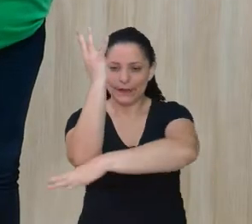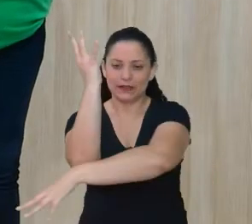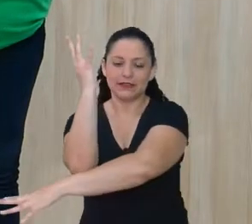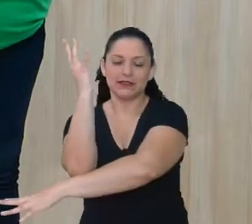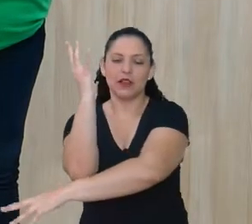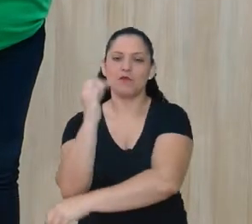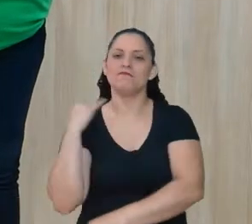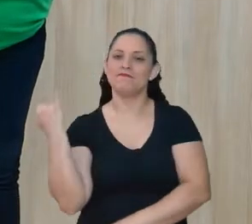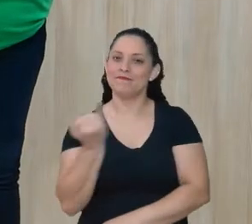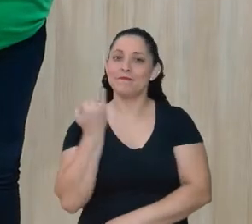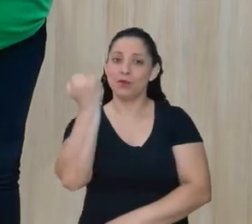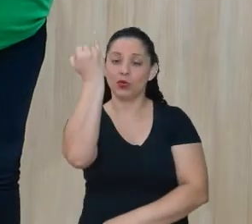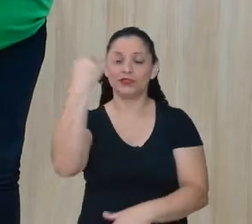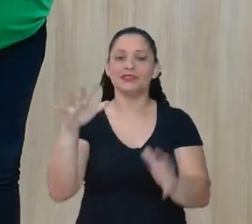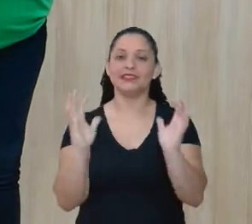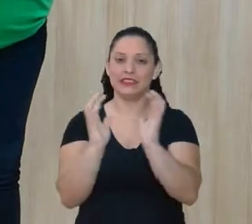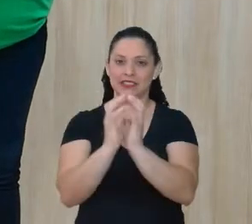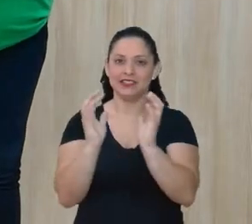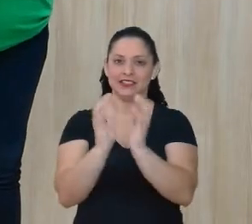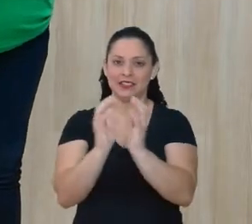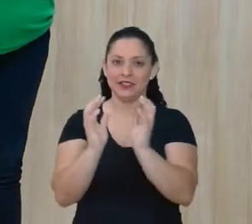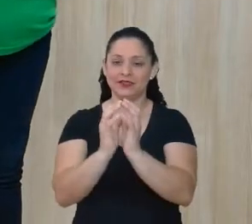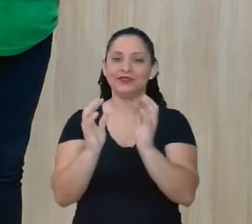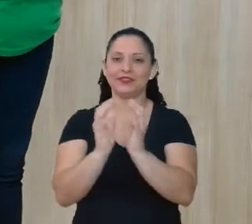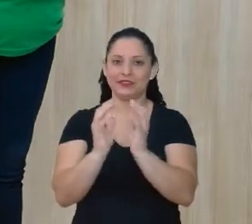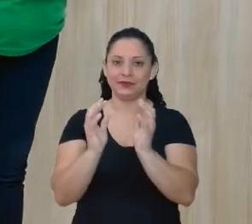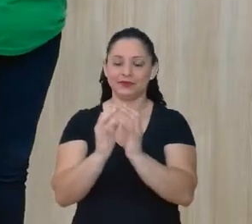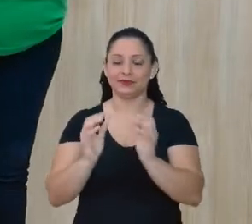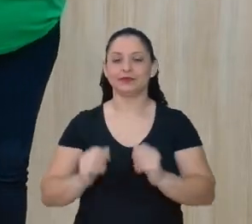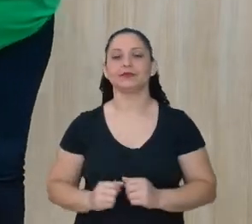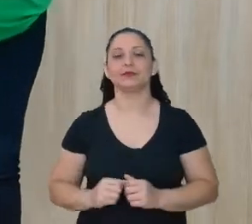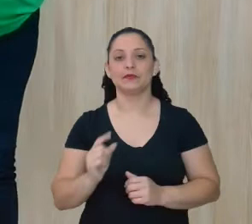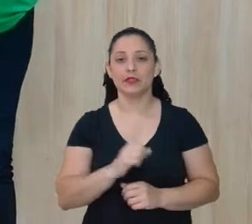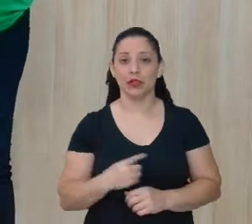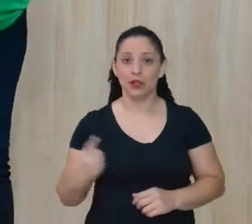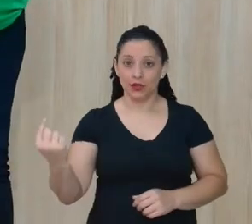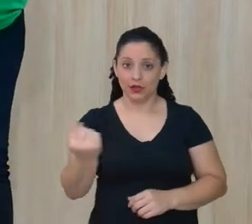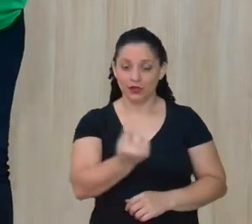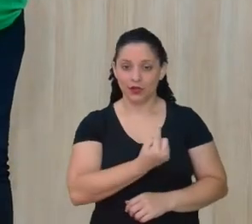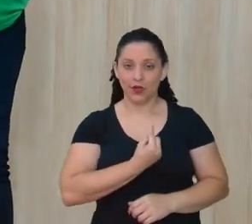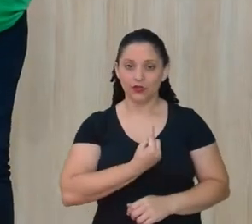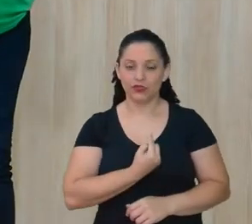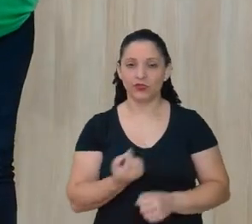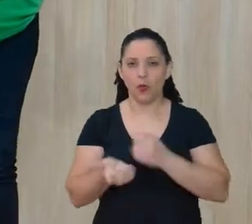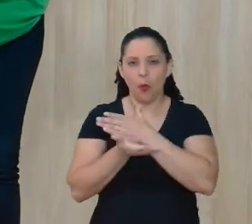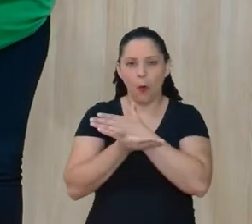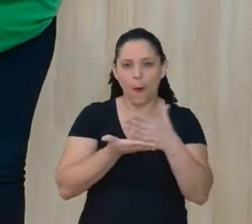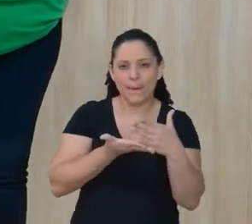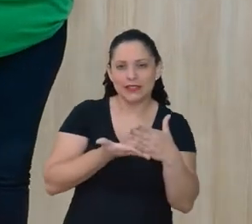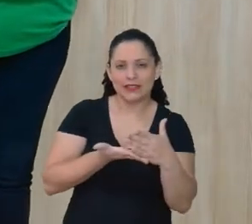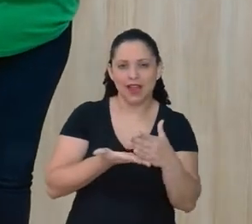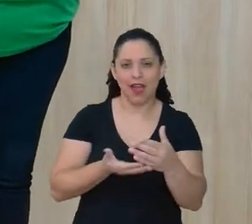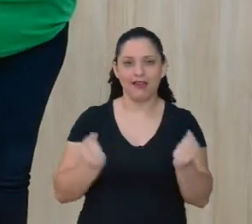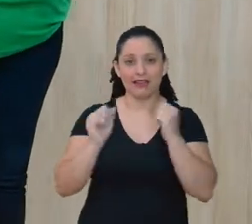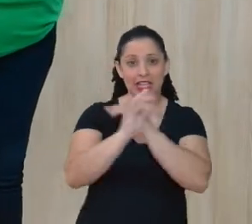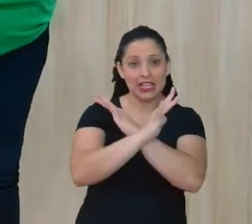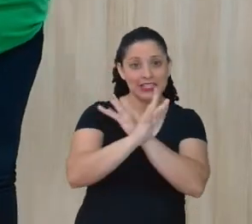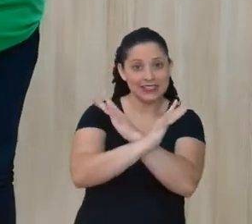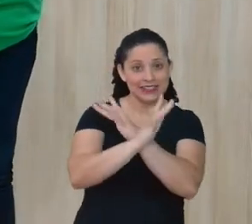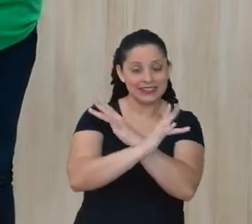nossa cidade do Recife, né? No final das contas, nós começamos a construir nossa cidade